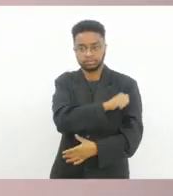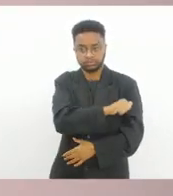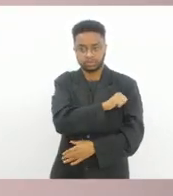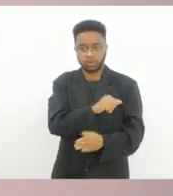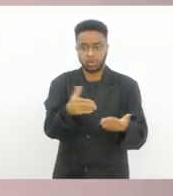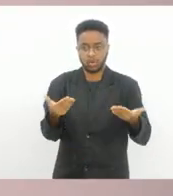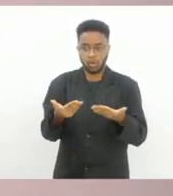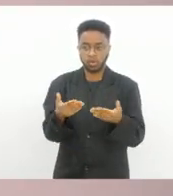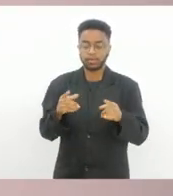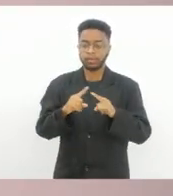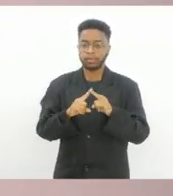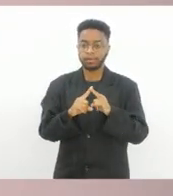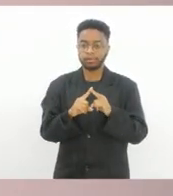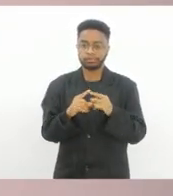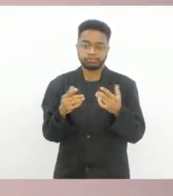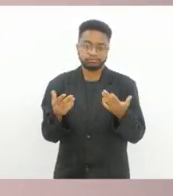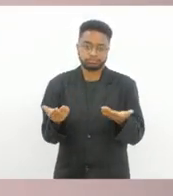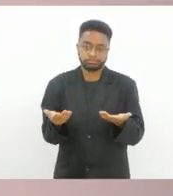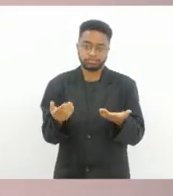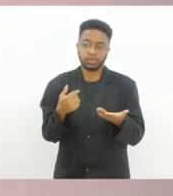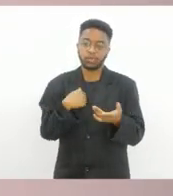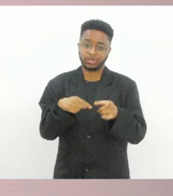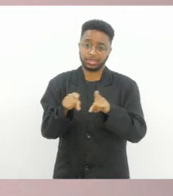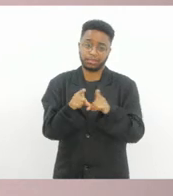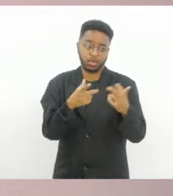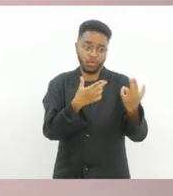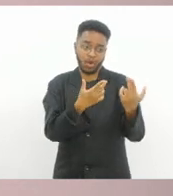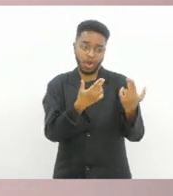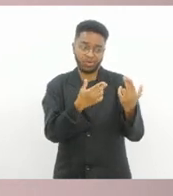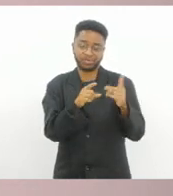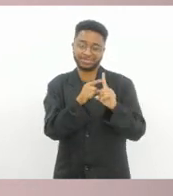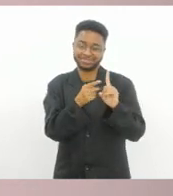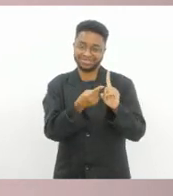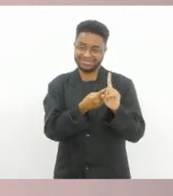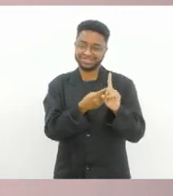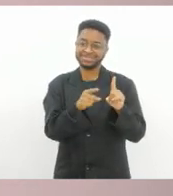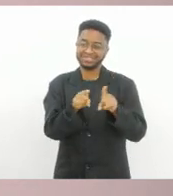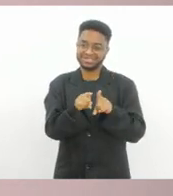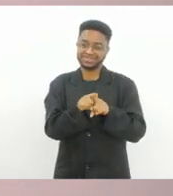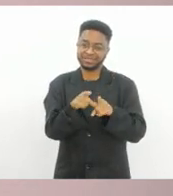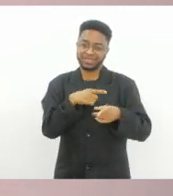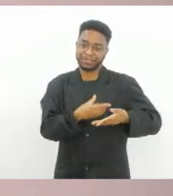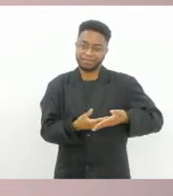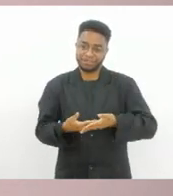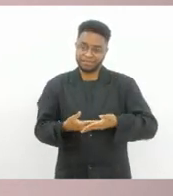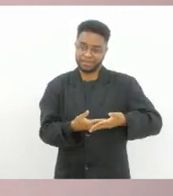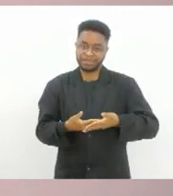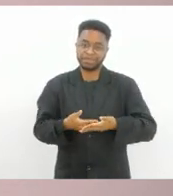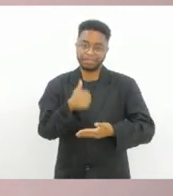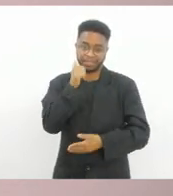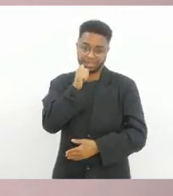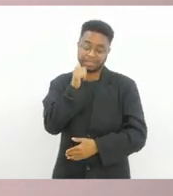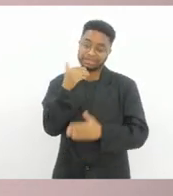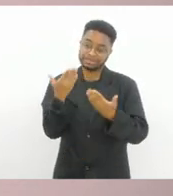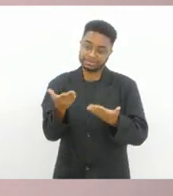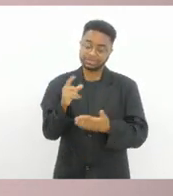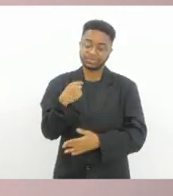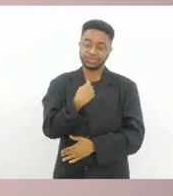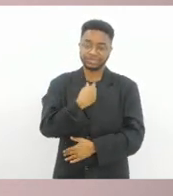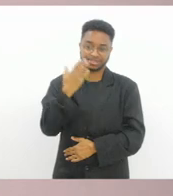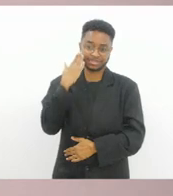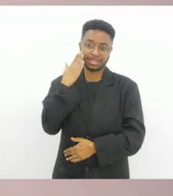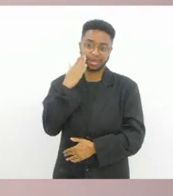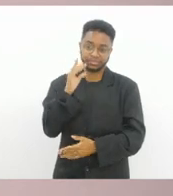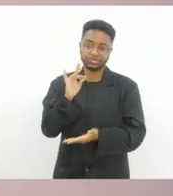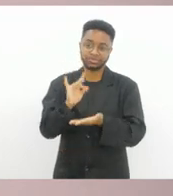Enfim, estou também, como você, gestando um neném. do sexo feminino, e a gente sabe como isso já